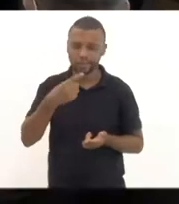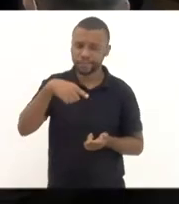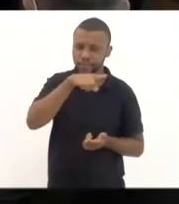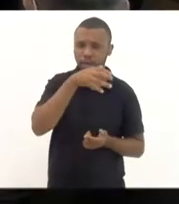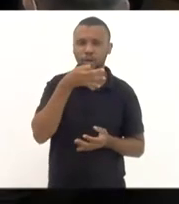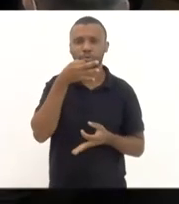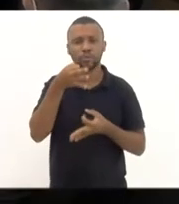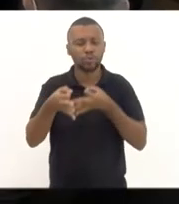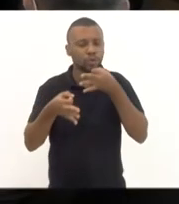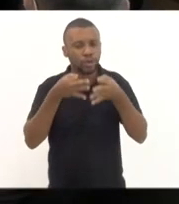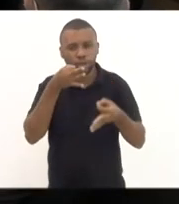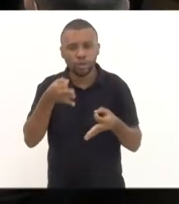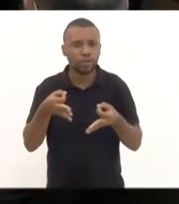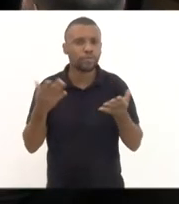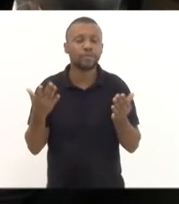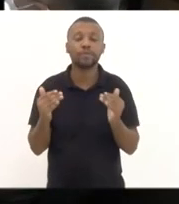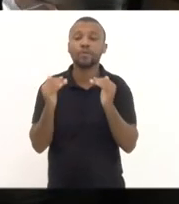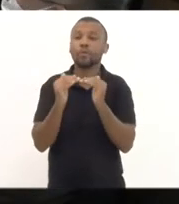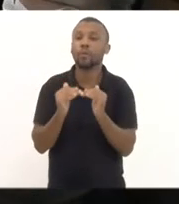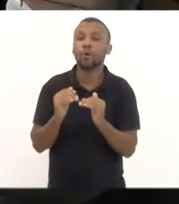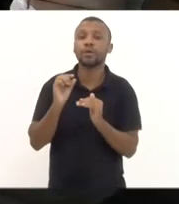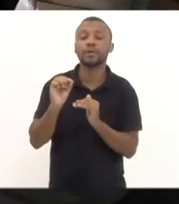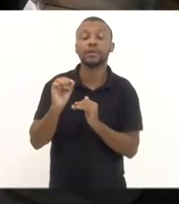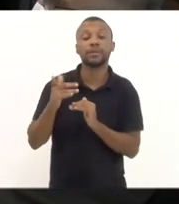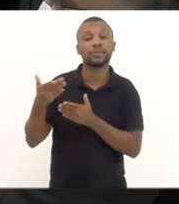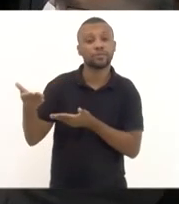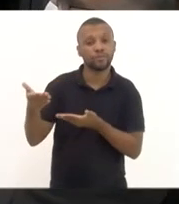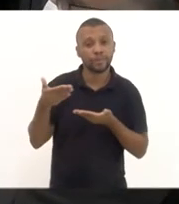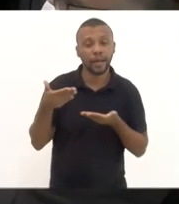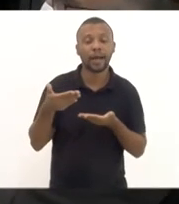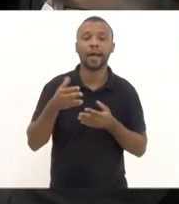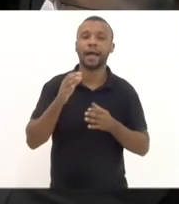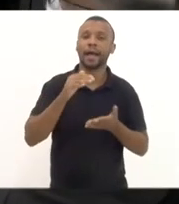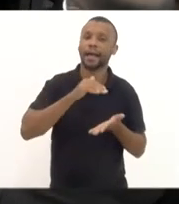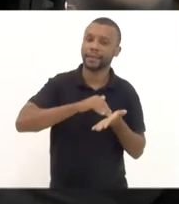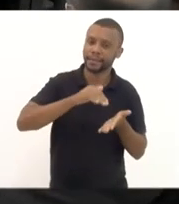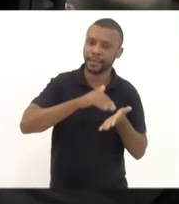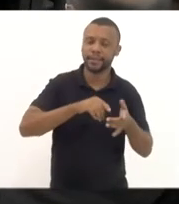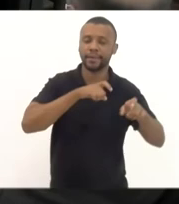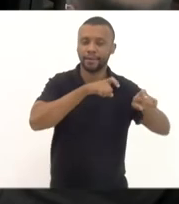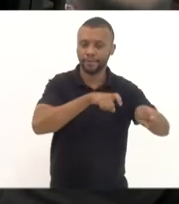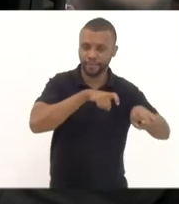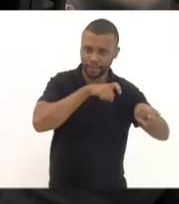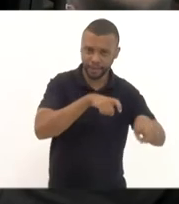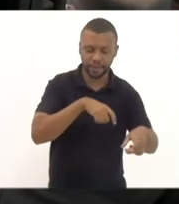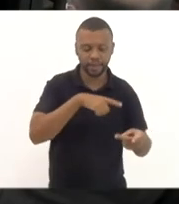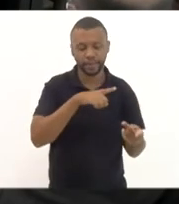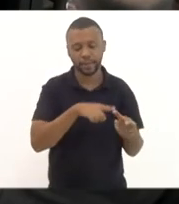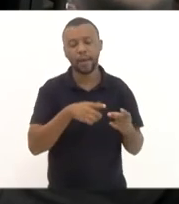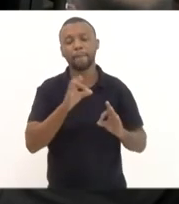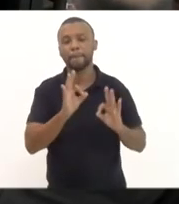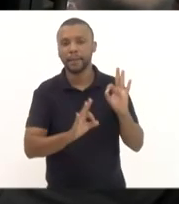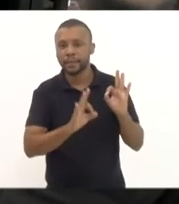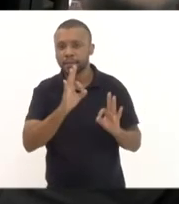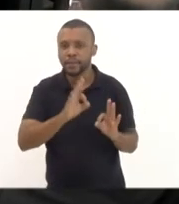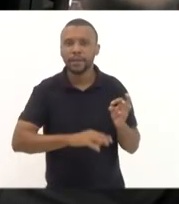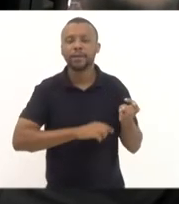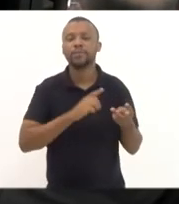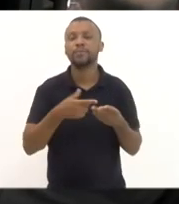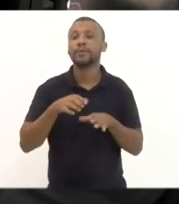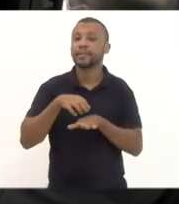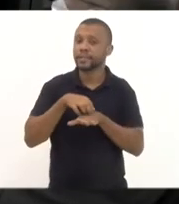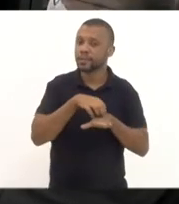concordo de chamar Secretaria de Fazenda secretário de planejamento de orçamento agetransp representante usuário tem